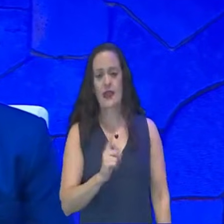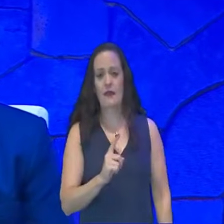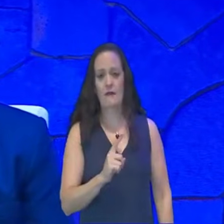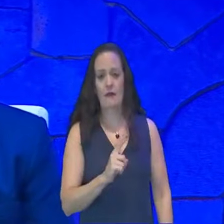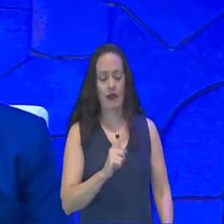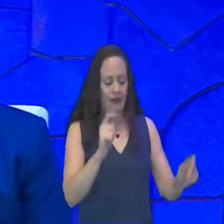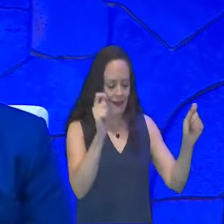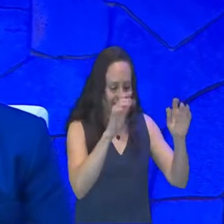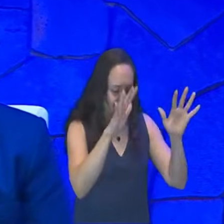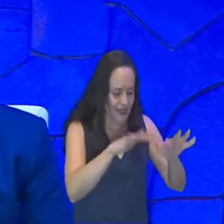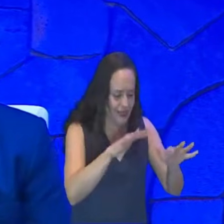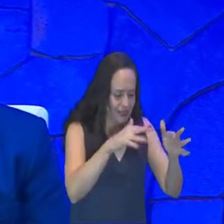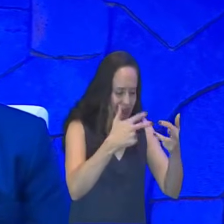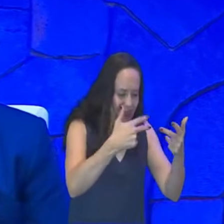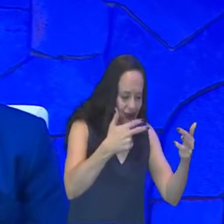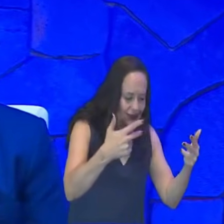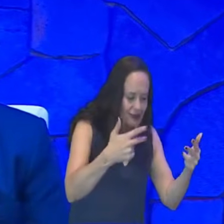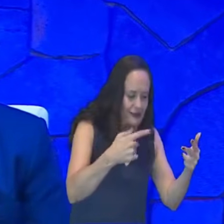somos incapazes,